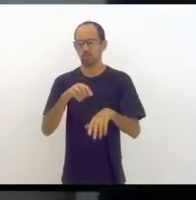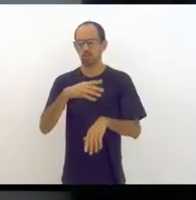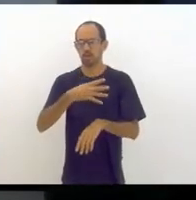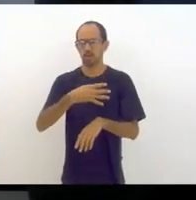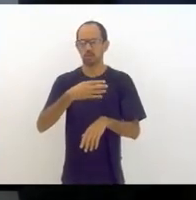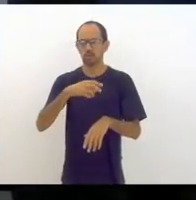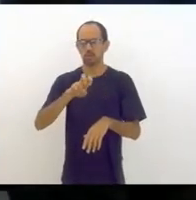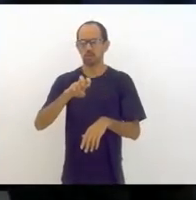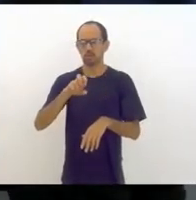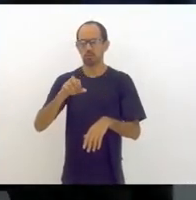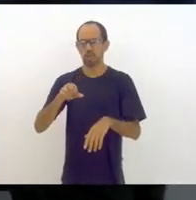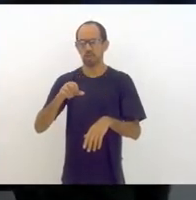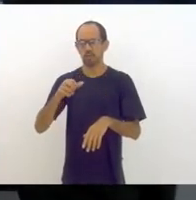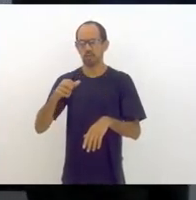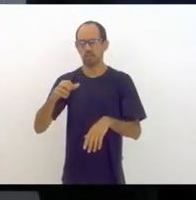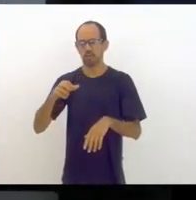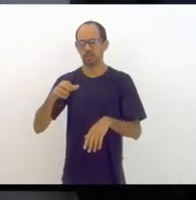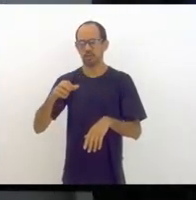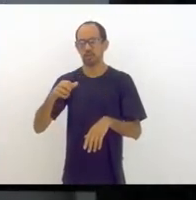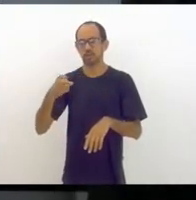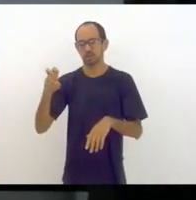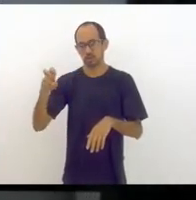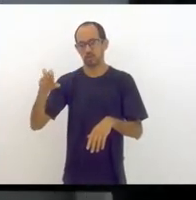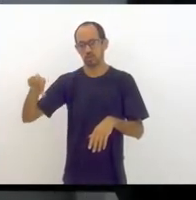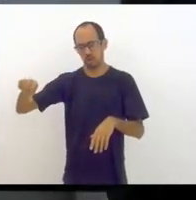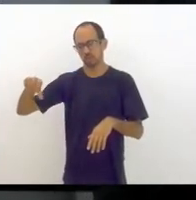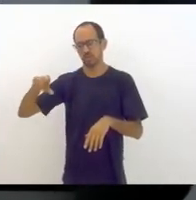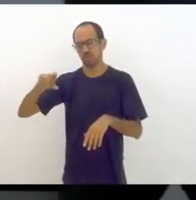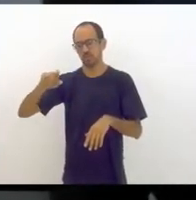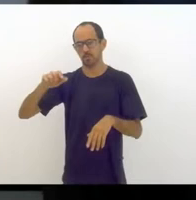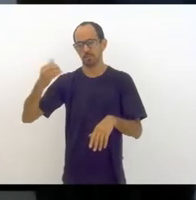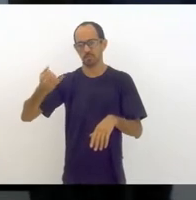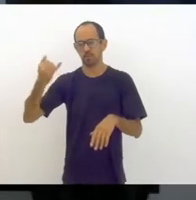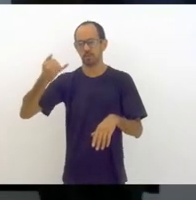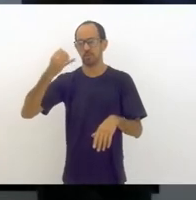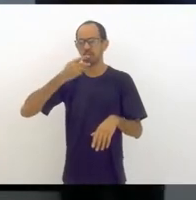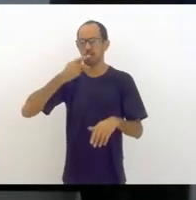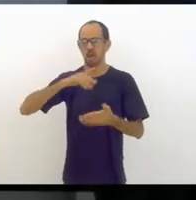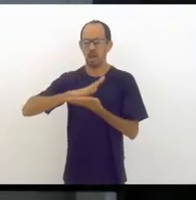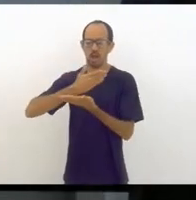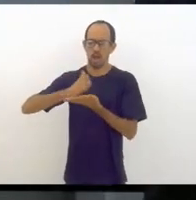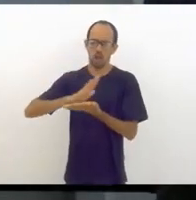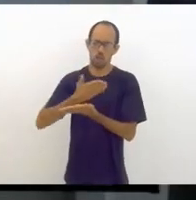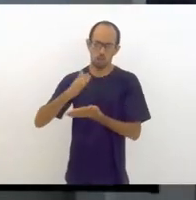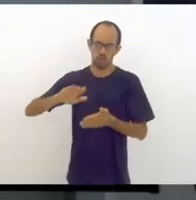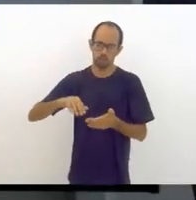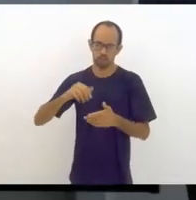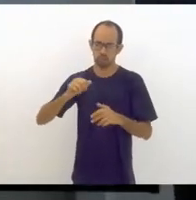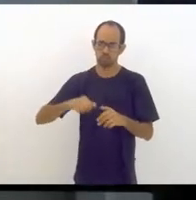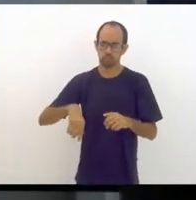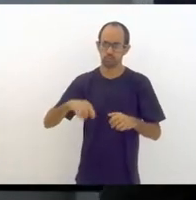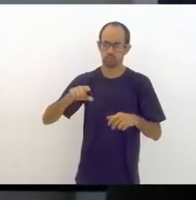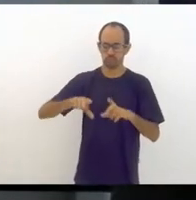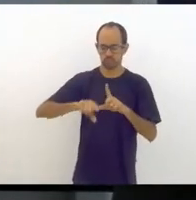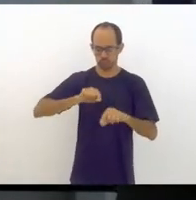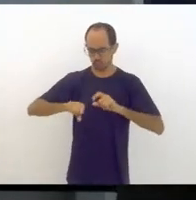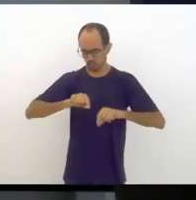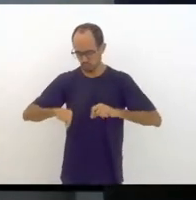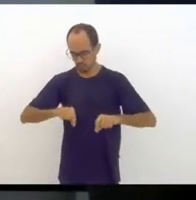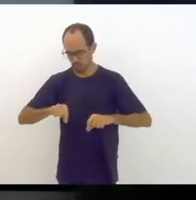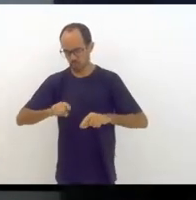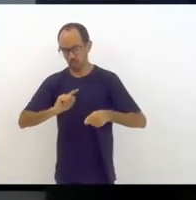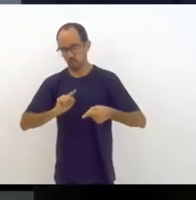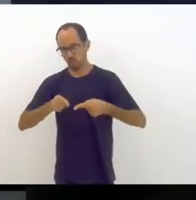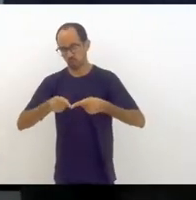45.659, mas é bom a gente destacar alguns, né? E esses alguns que a gente vai destacar foram alguns dos